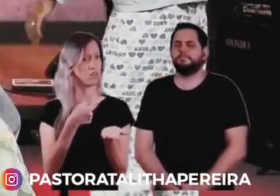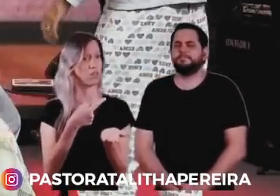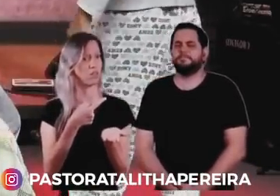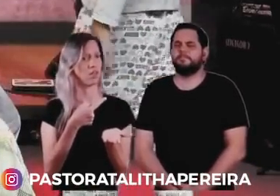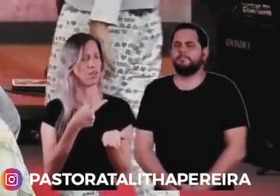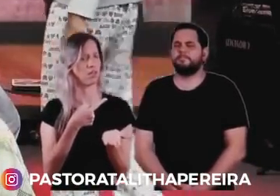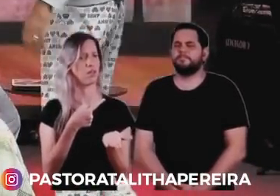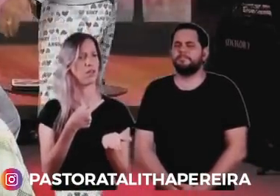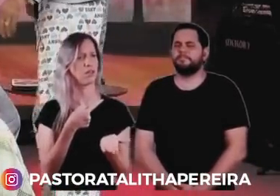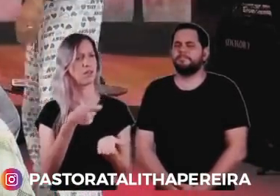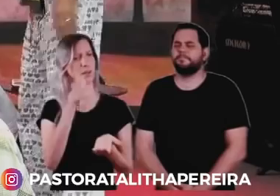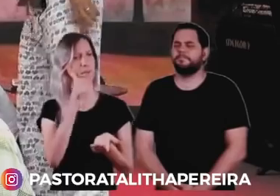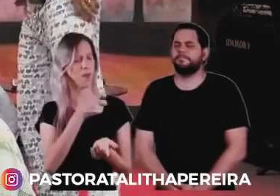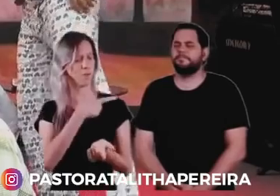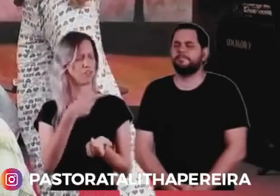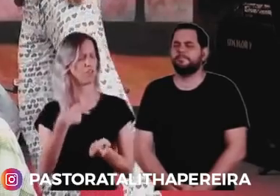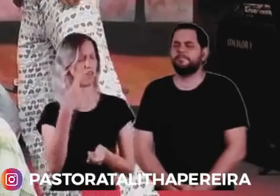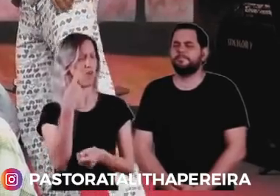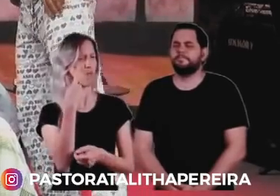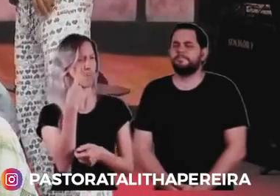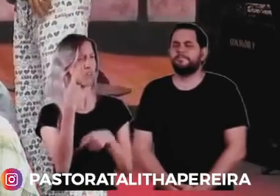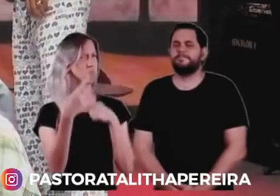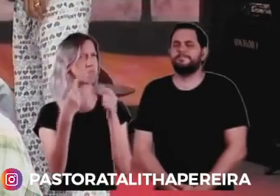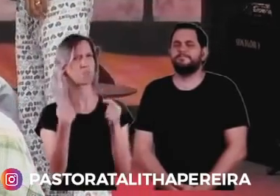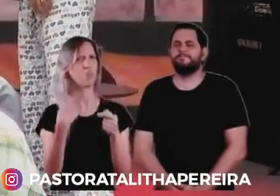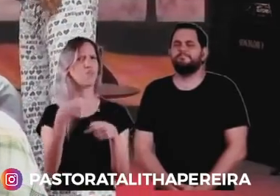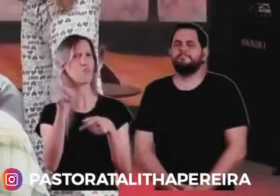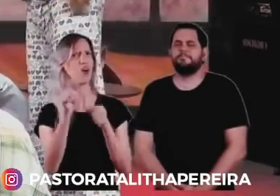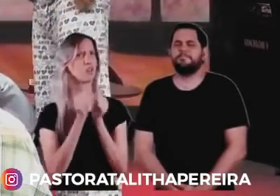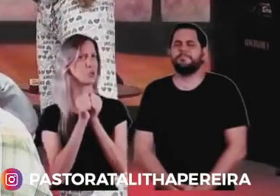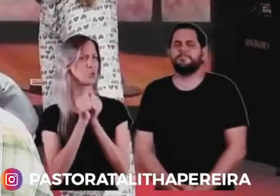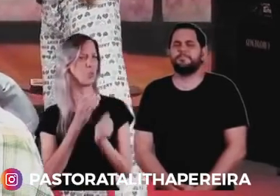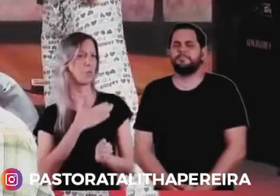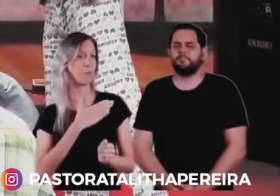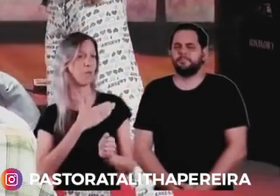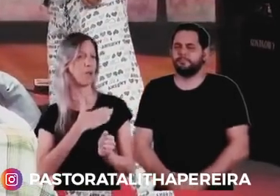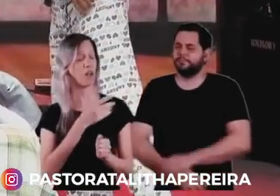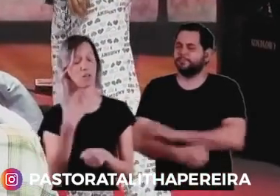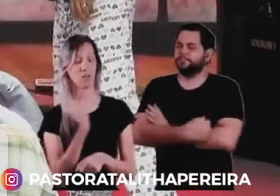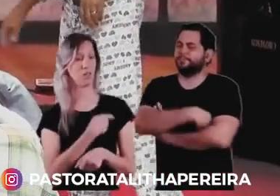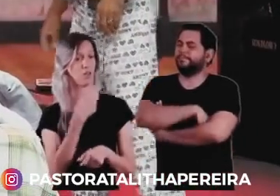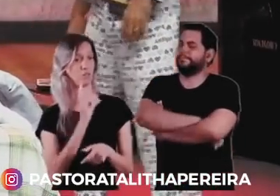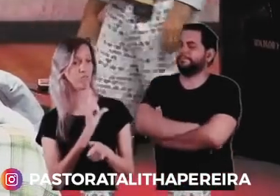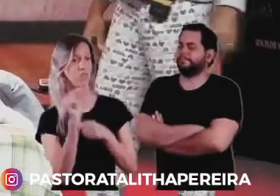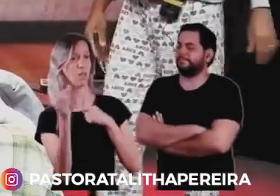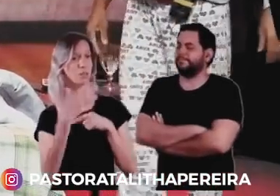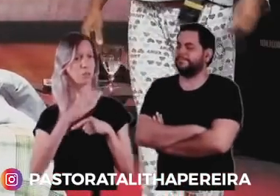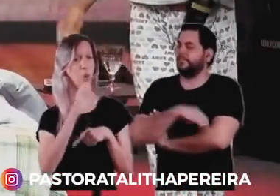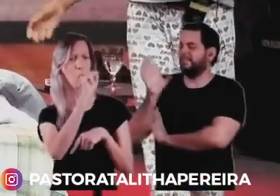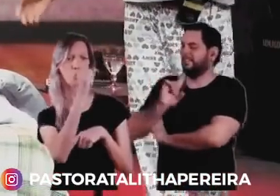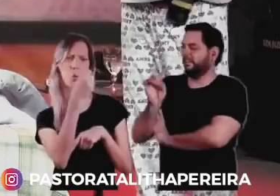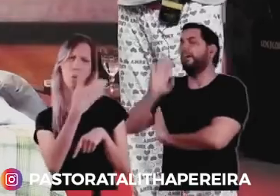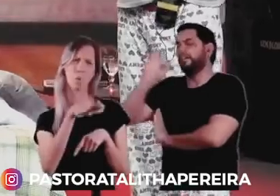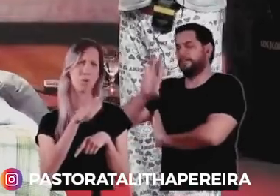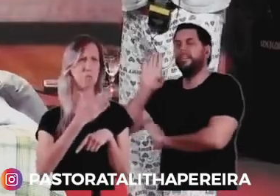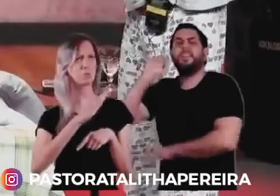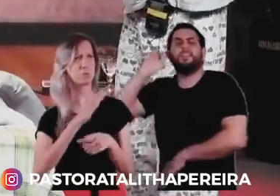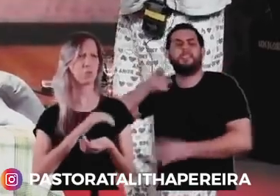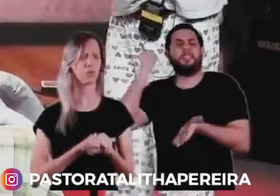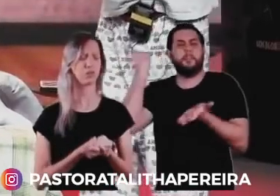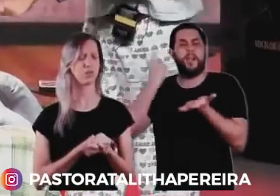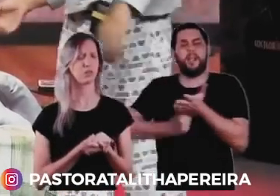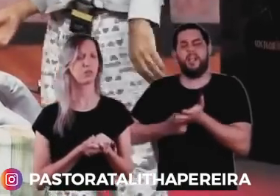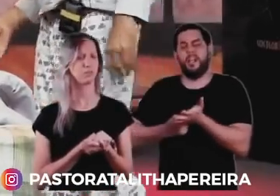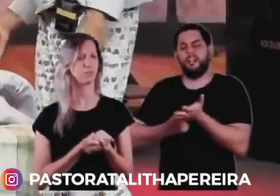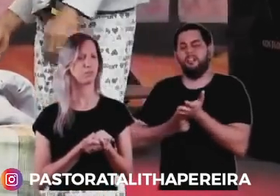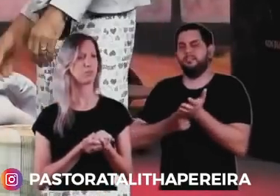alguma das pastoras. Eu vou até ver com quem é que vai. É, nós vamos sair 8 horas, 8 e meia. Não, deixa eu dizer uma coisa, eu já tinha marcado um